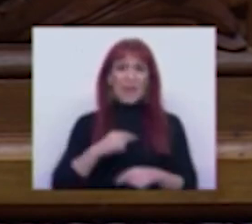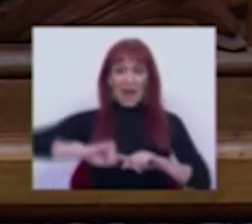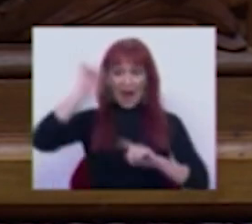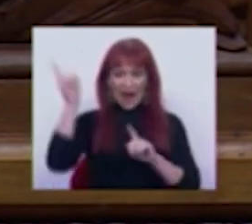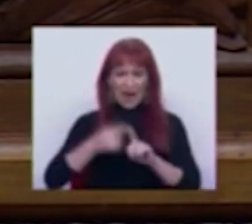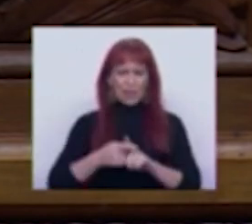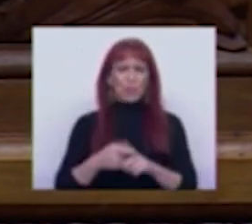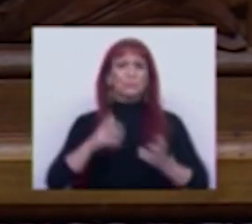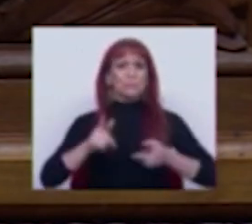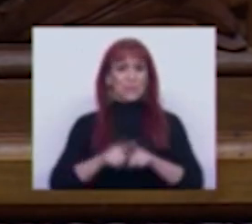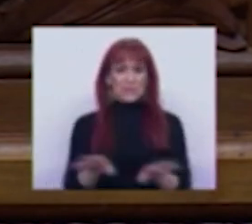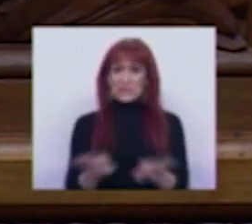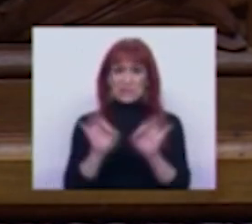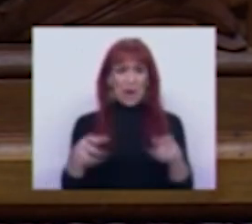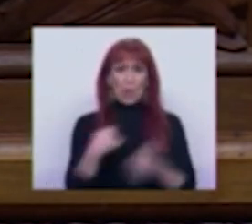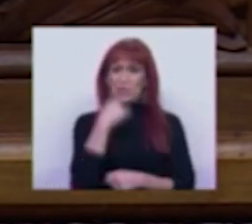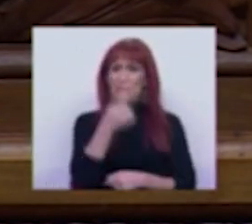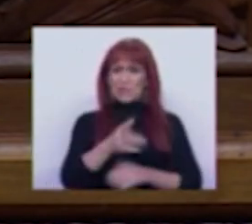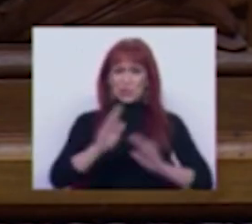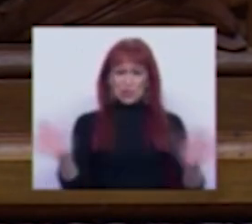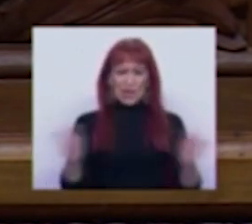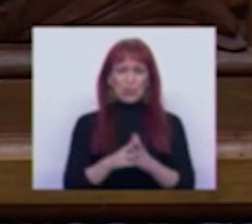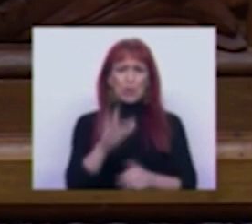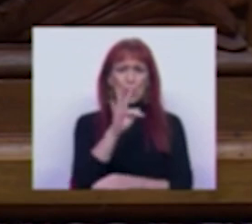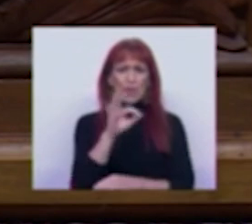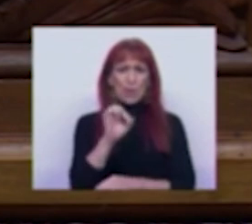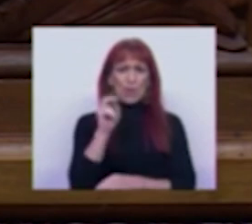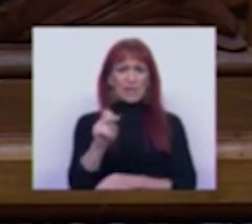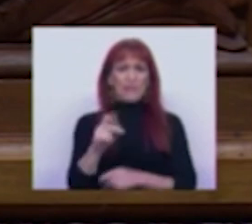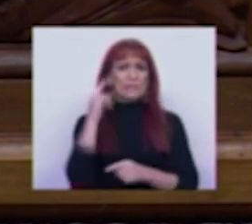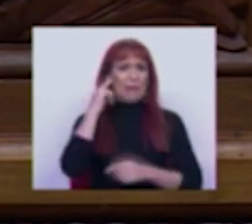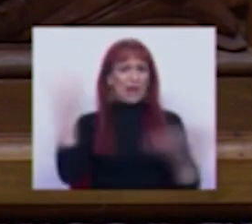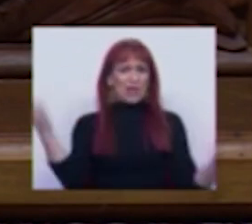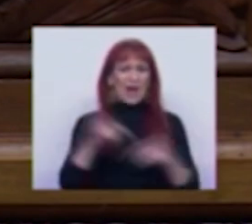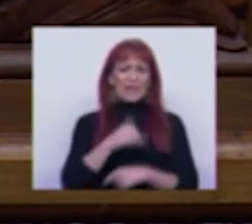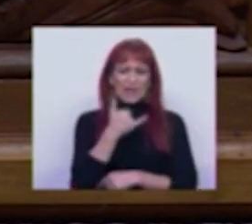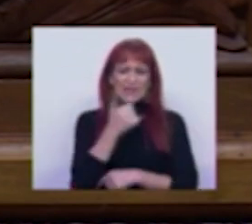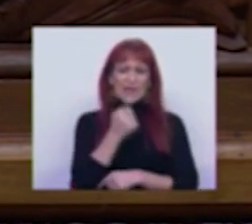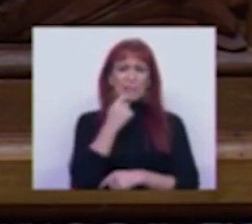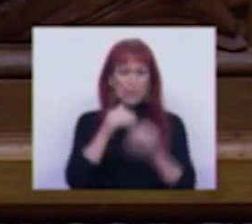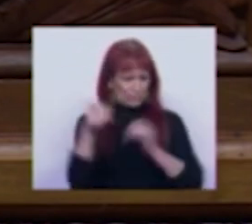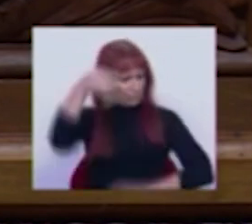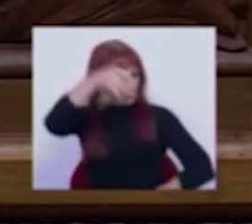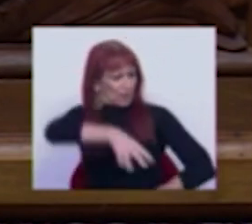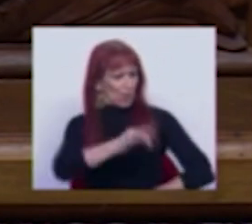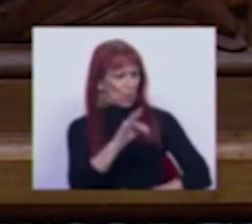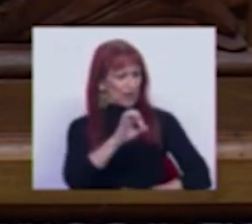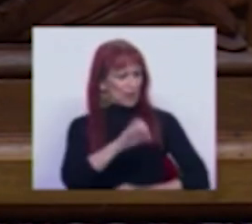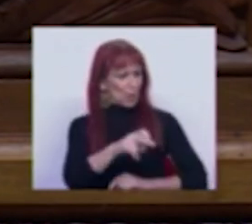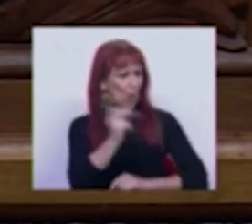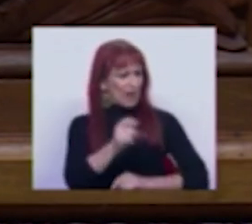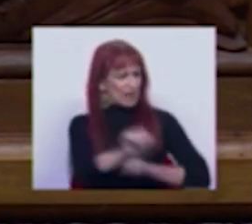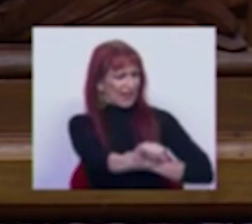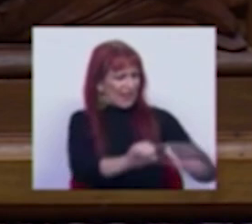ano, em que, como já aqui hoje assinalado, os 48 anos de 25 de Abril superam os 48 anos de